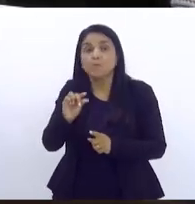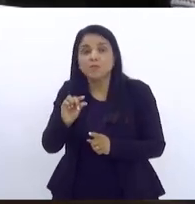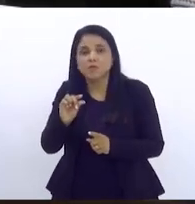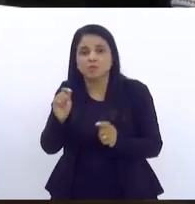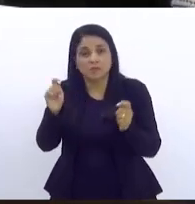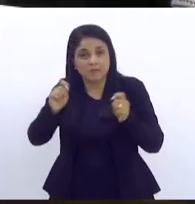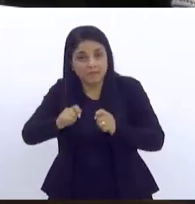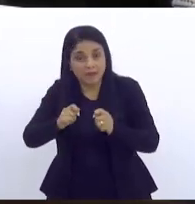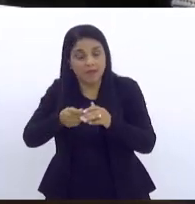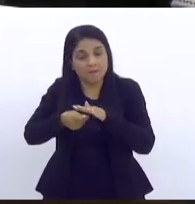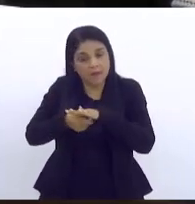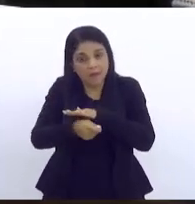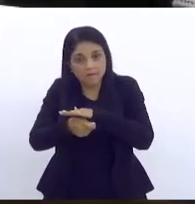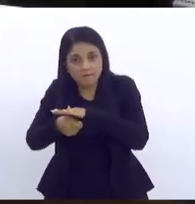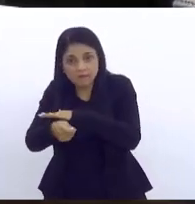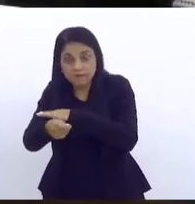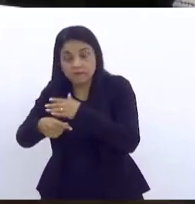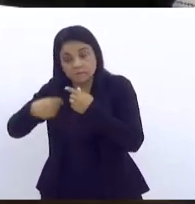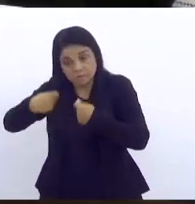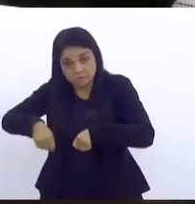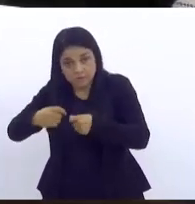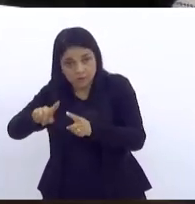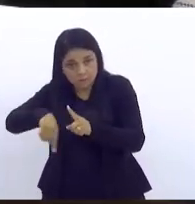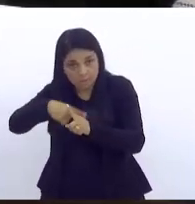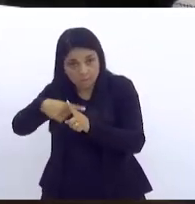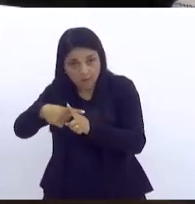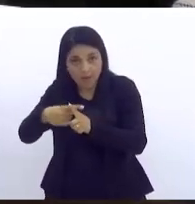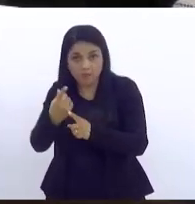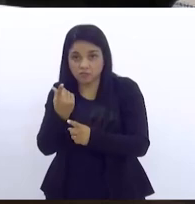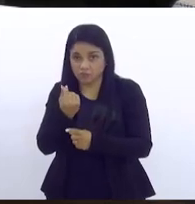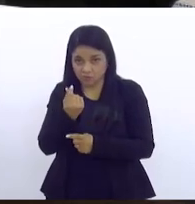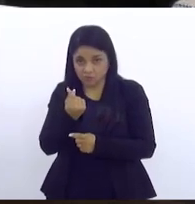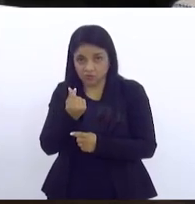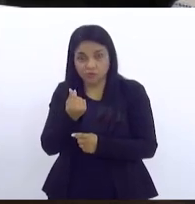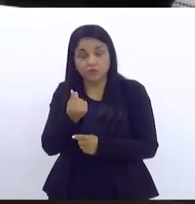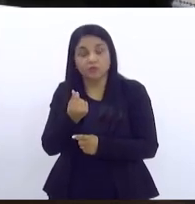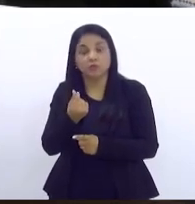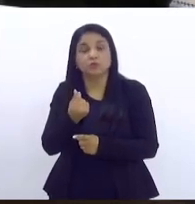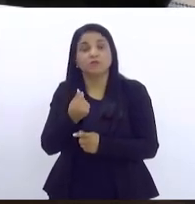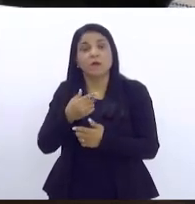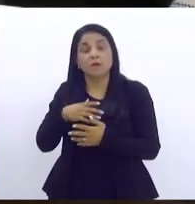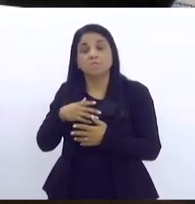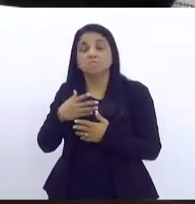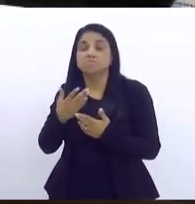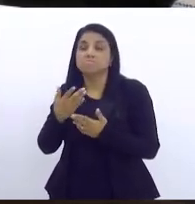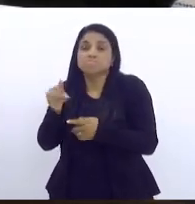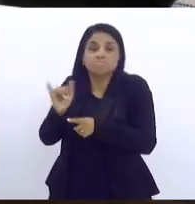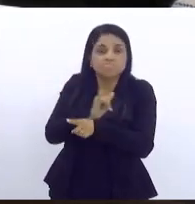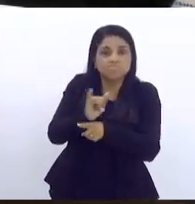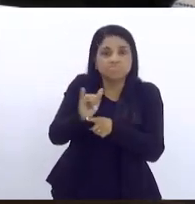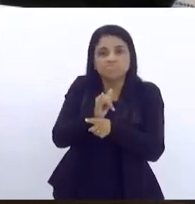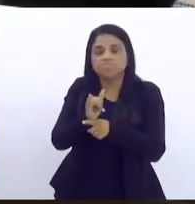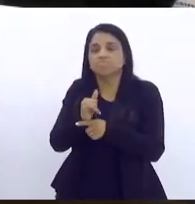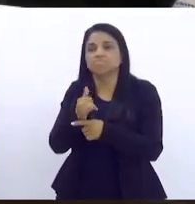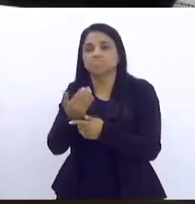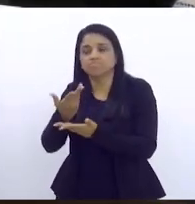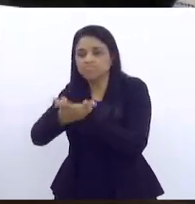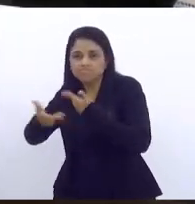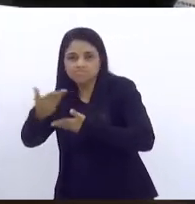fazer e se for necessário mais que isso deve ser feito e vai ser buscado uma forma de reequilíbrio